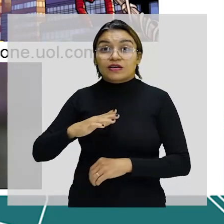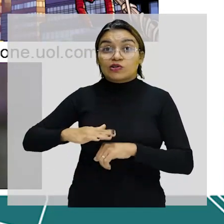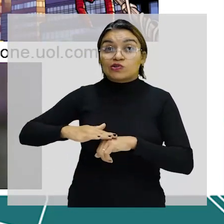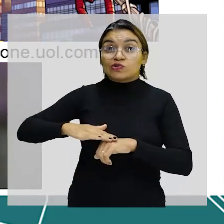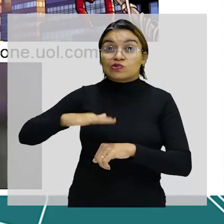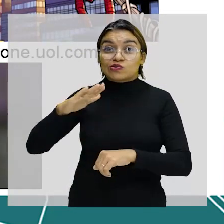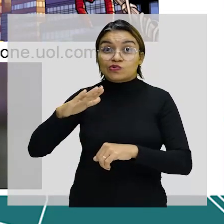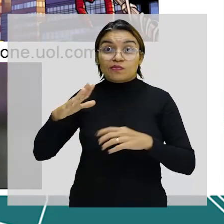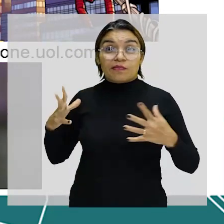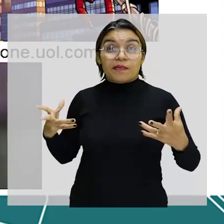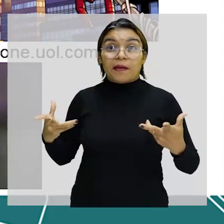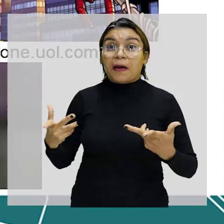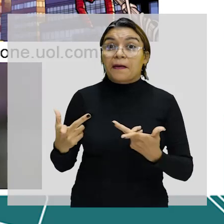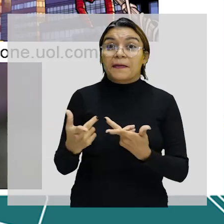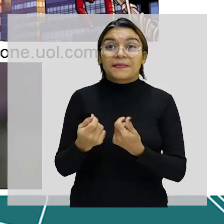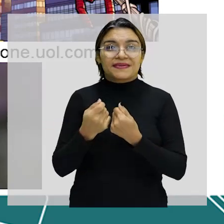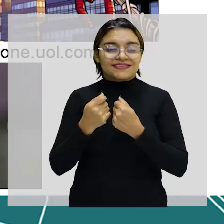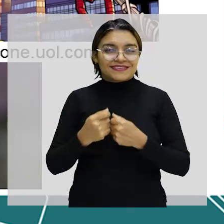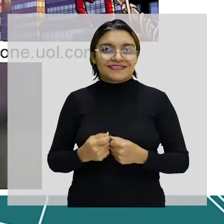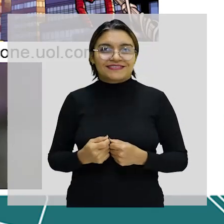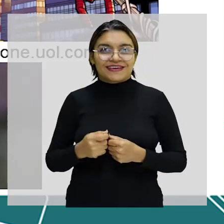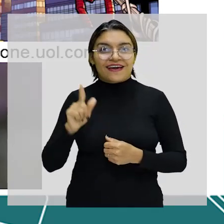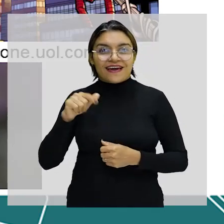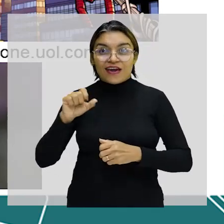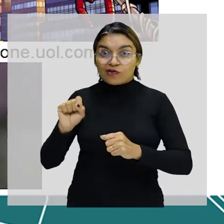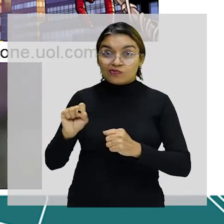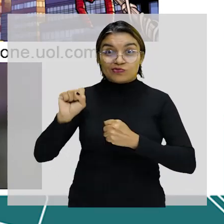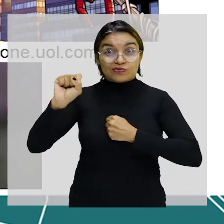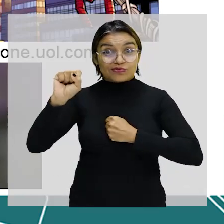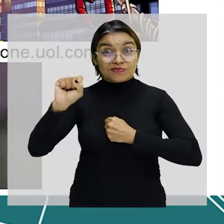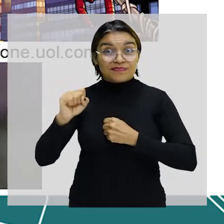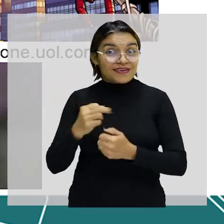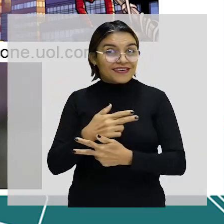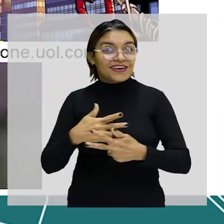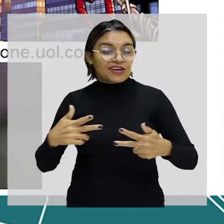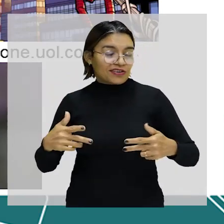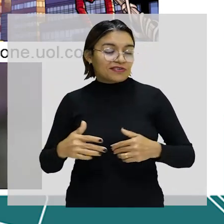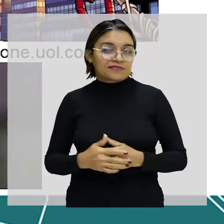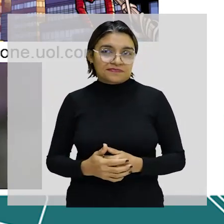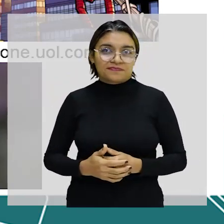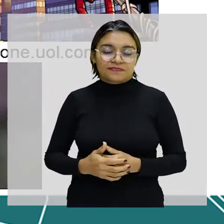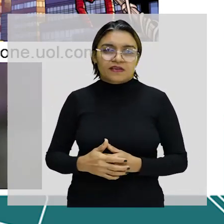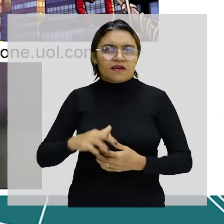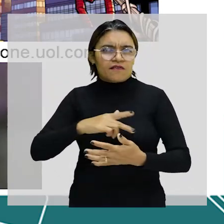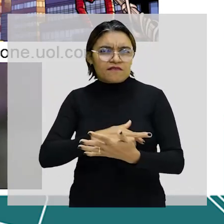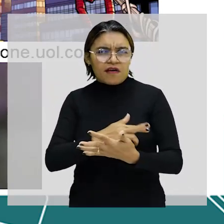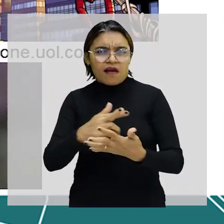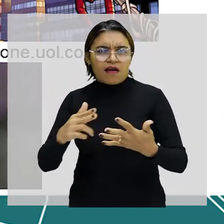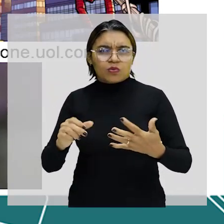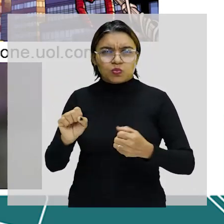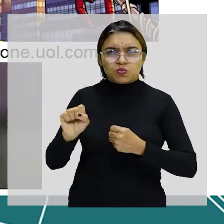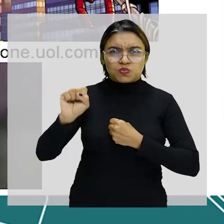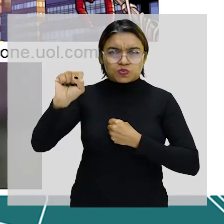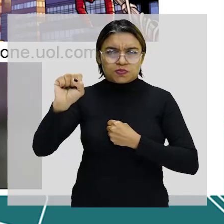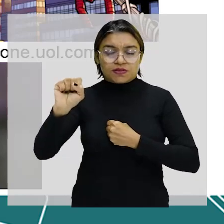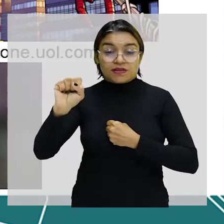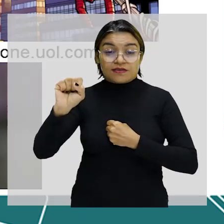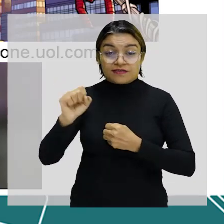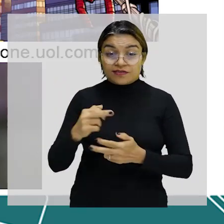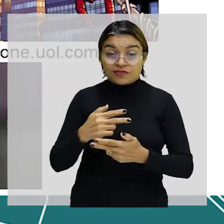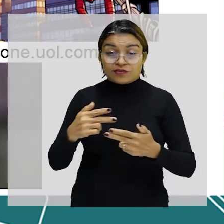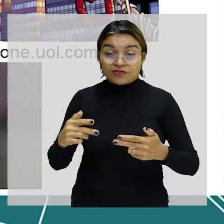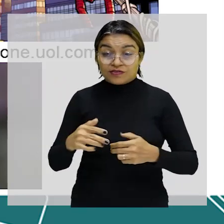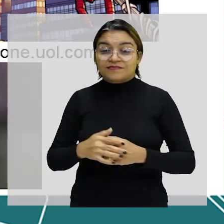super habilidades, os super-heróis. Então, muitos super-heróis, na